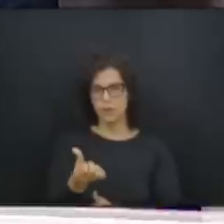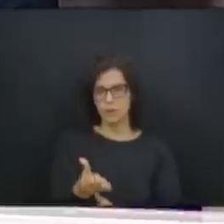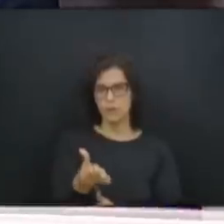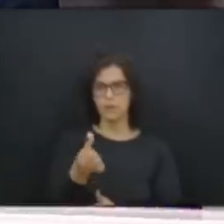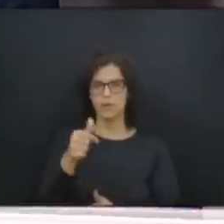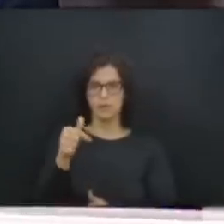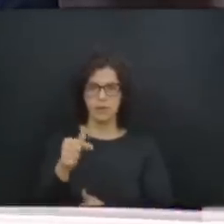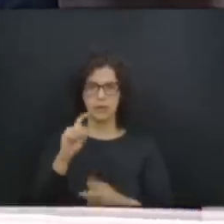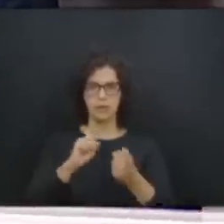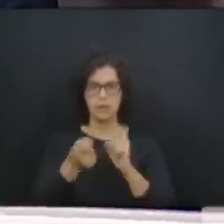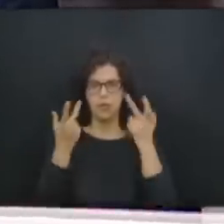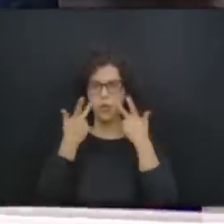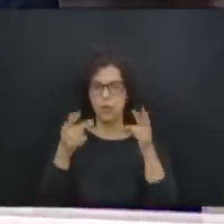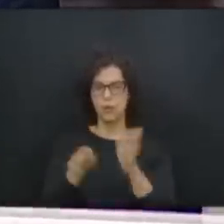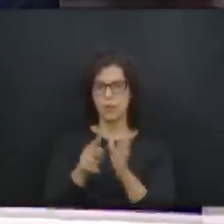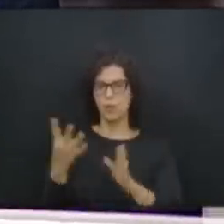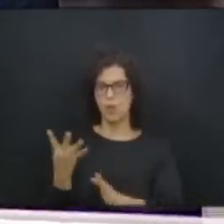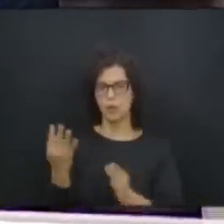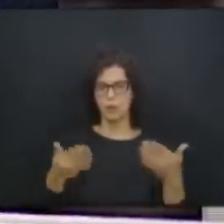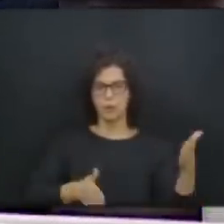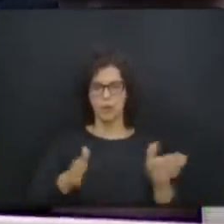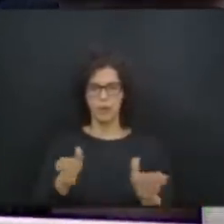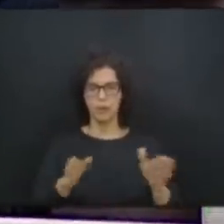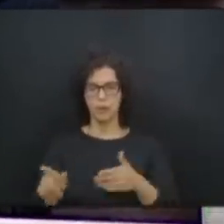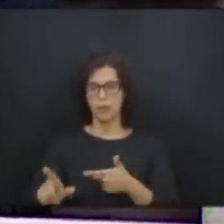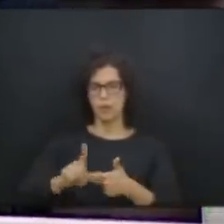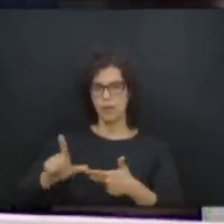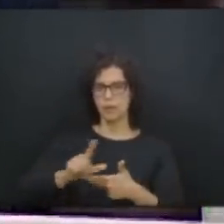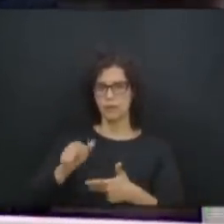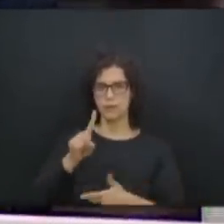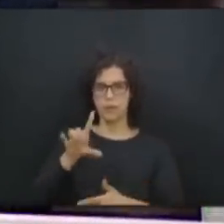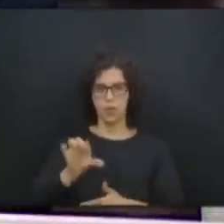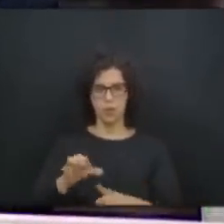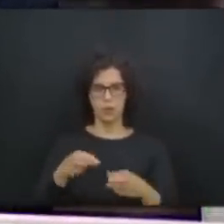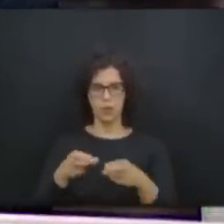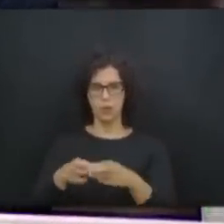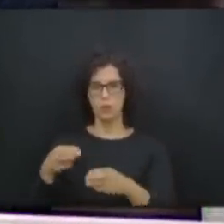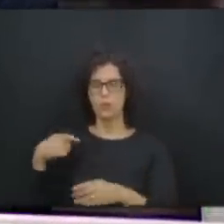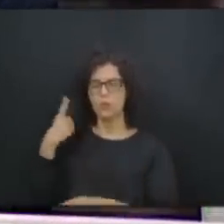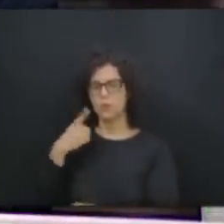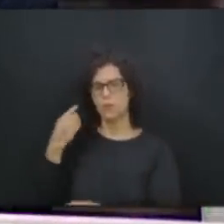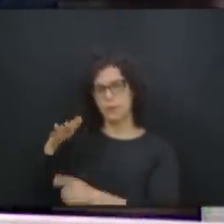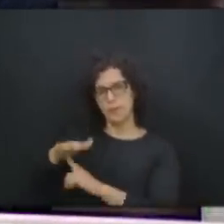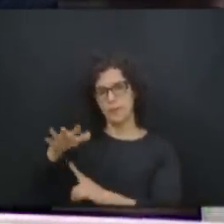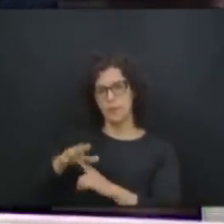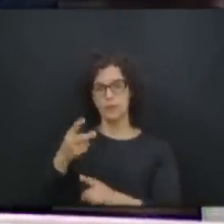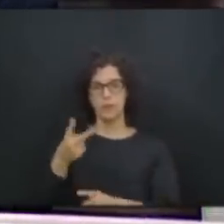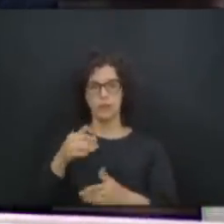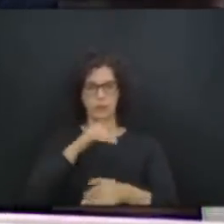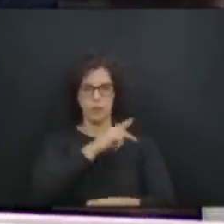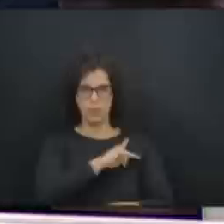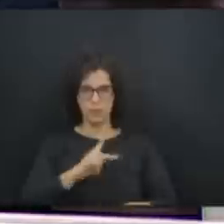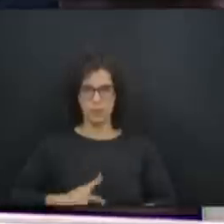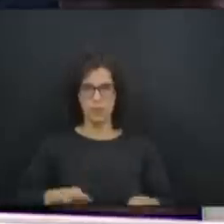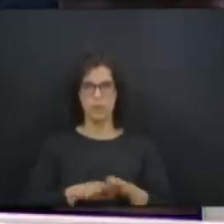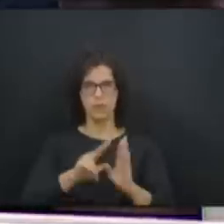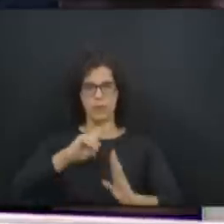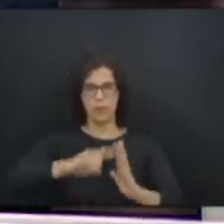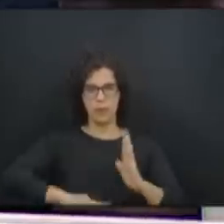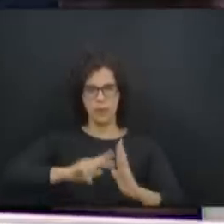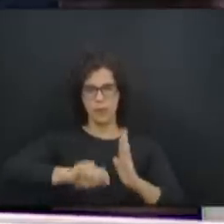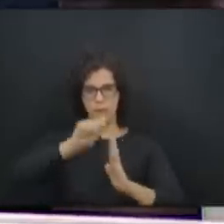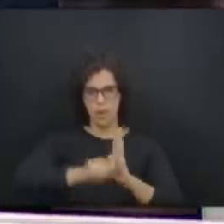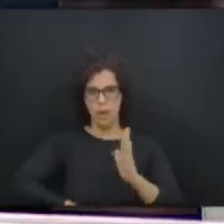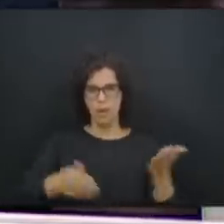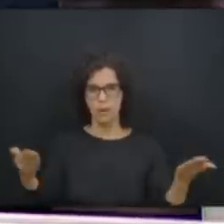67ª sessão ordinária da 4ª sessão Legislativa da décima nona legislatura passada o senhor segundo o presidente a leitura da ata